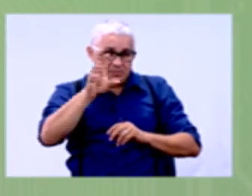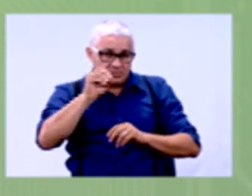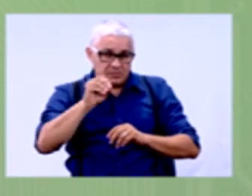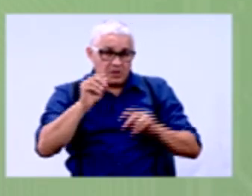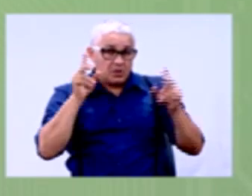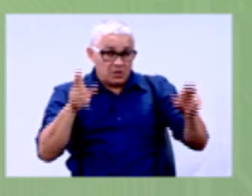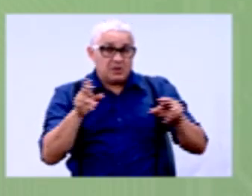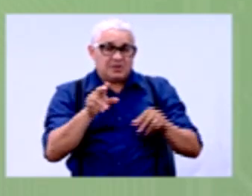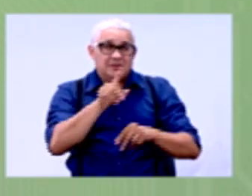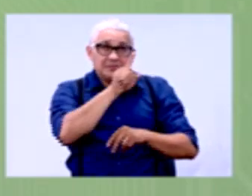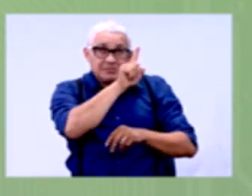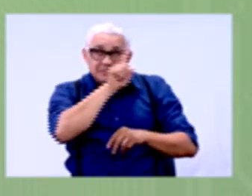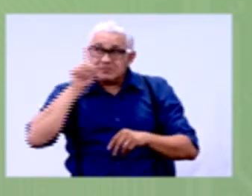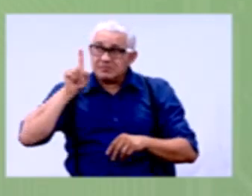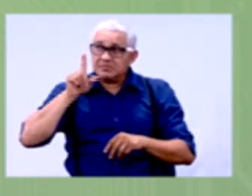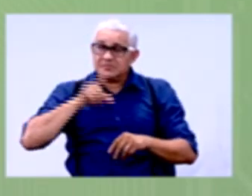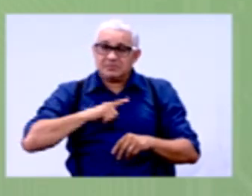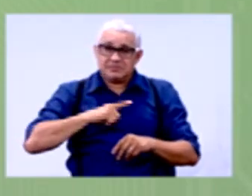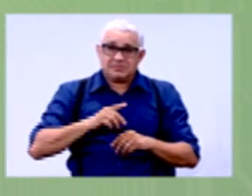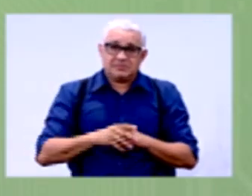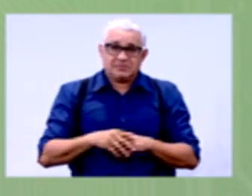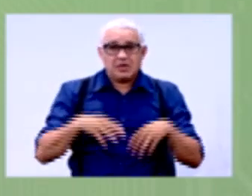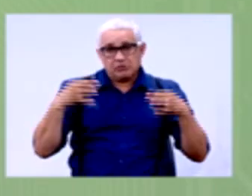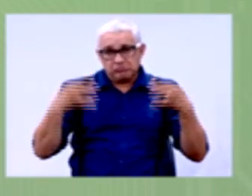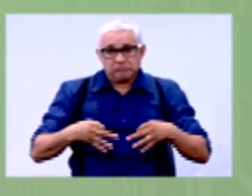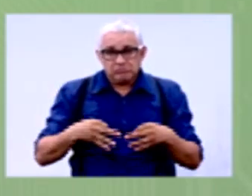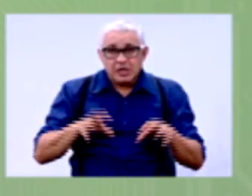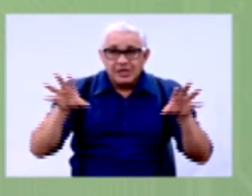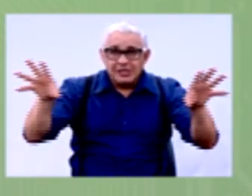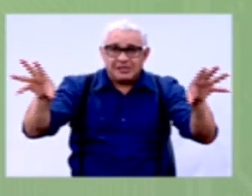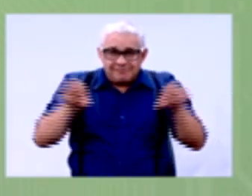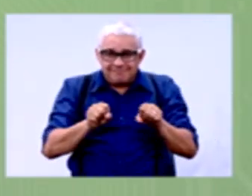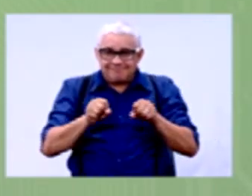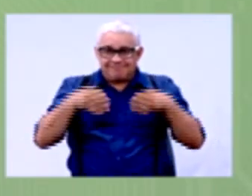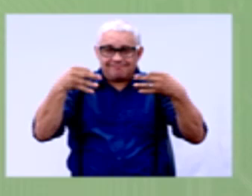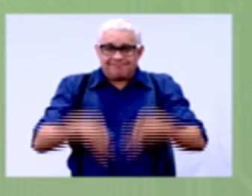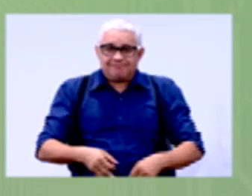para que a informação realmente seja pega, né? Seja